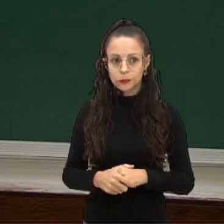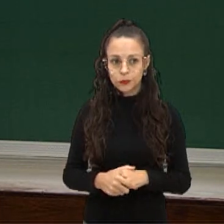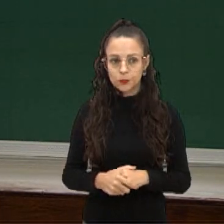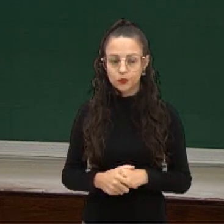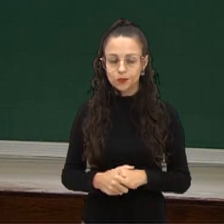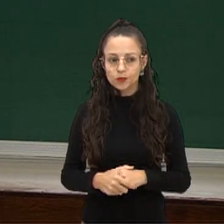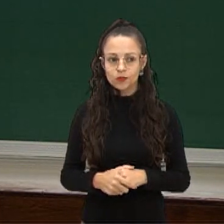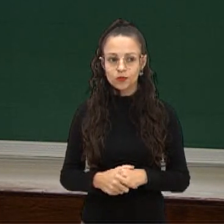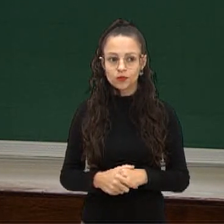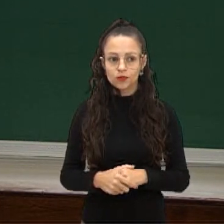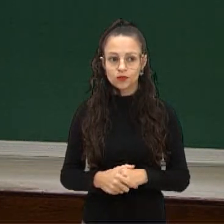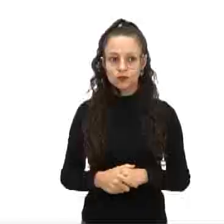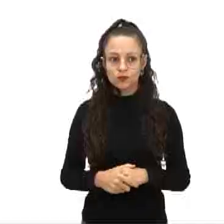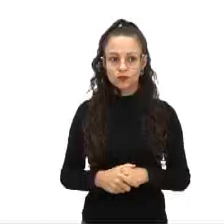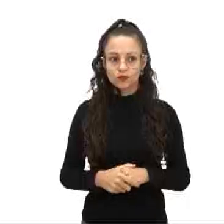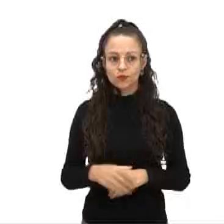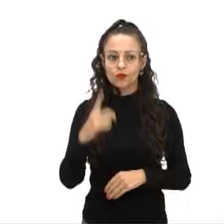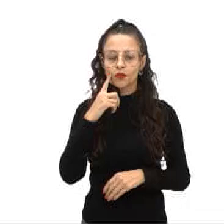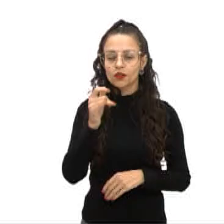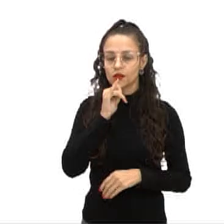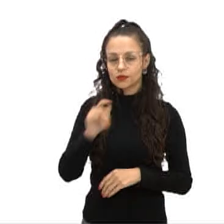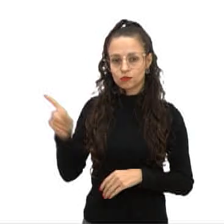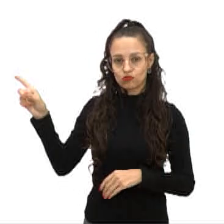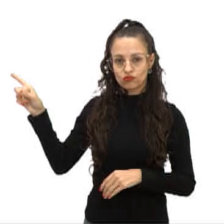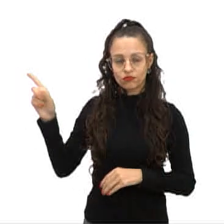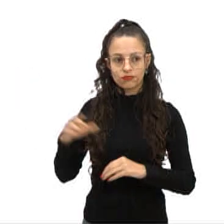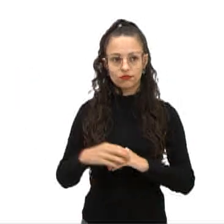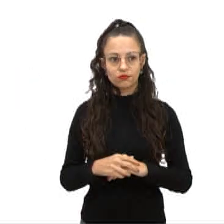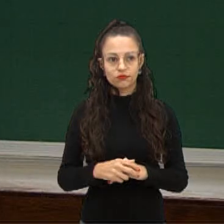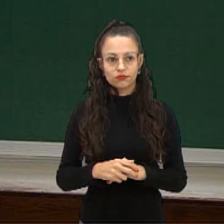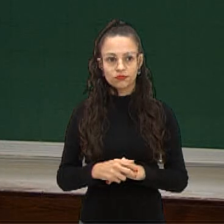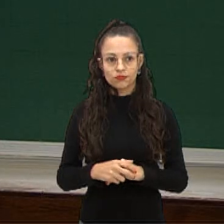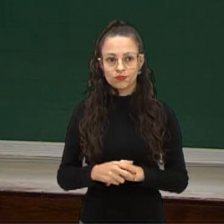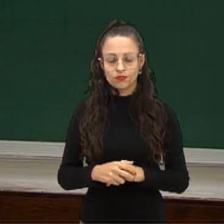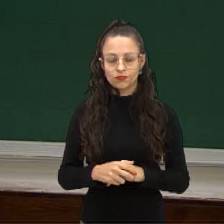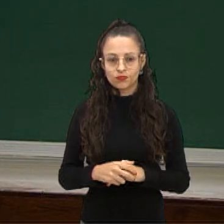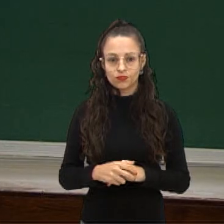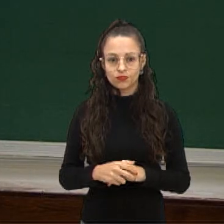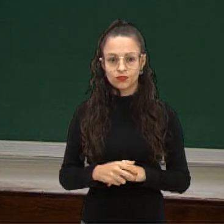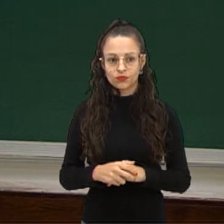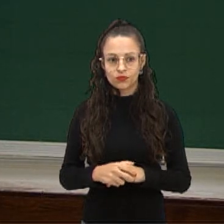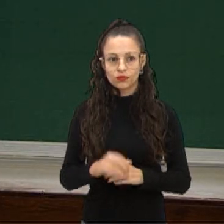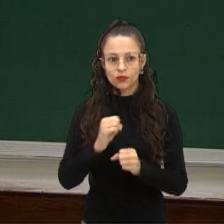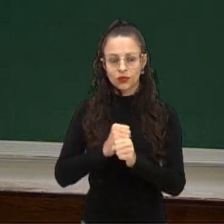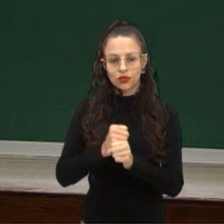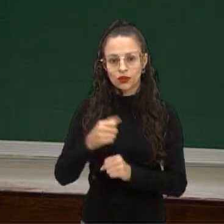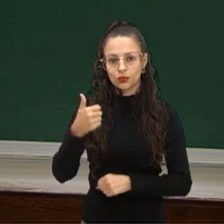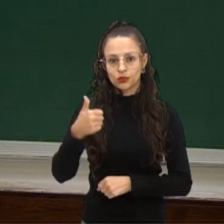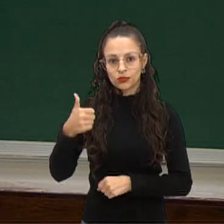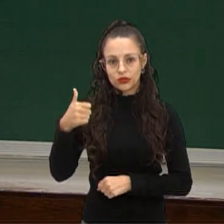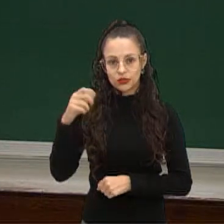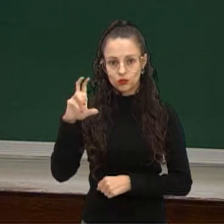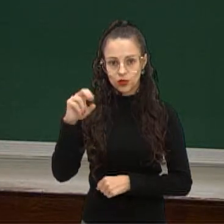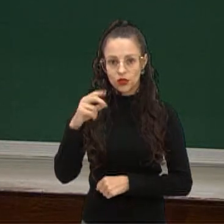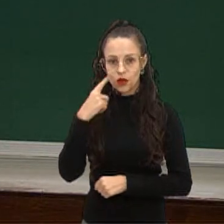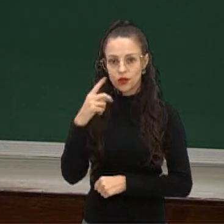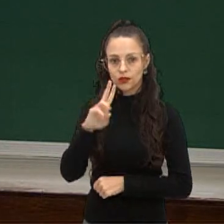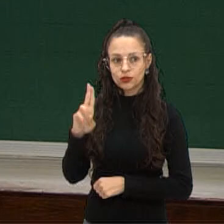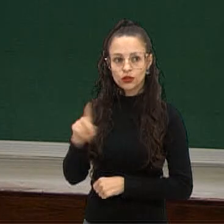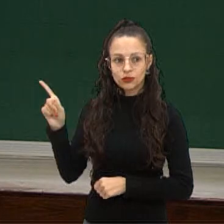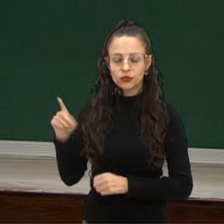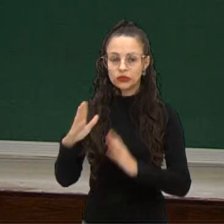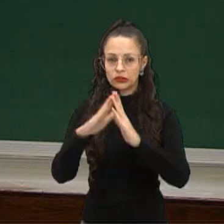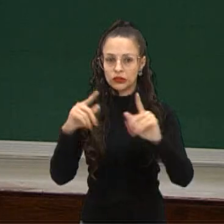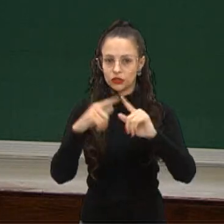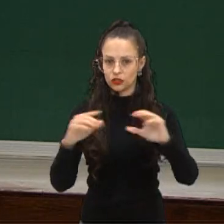né? Está aqui um exemplo, a Santa Sé de Lisboa, de 1150. É uma igreja